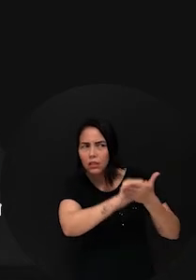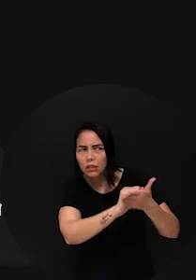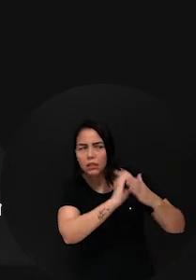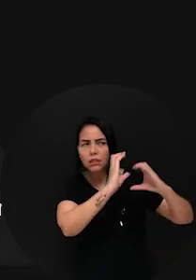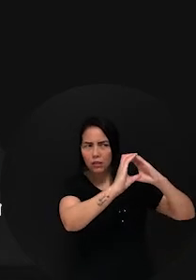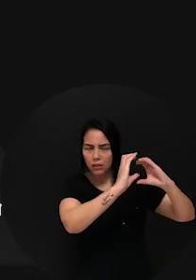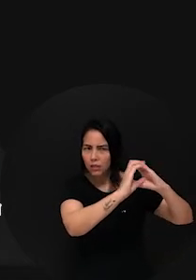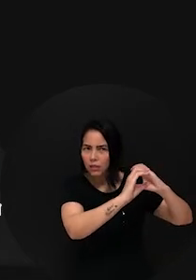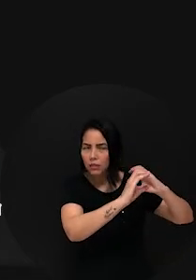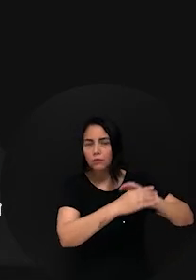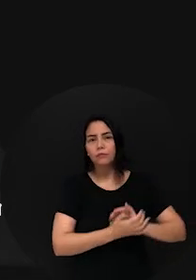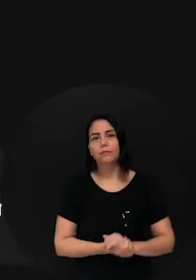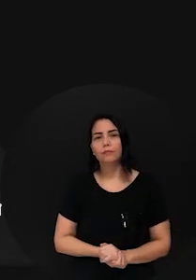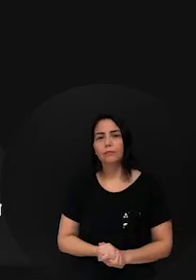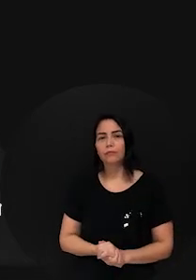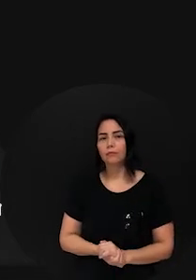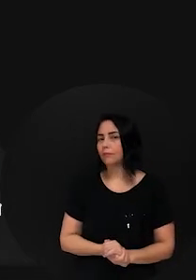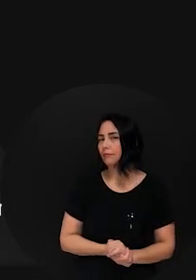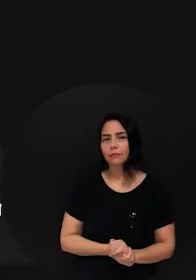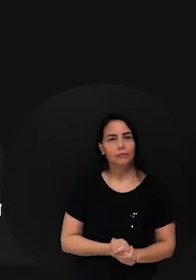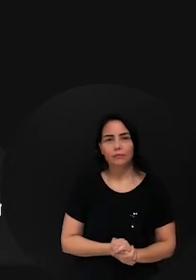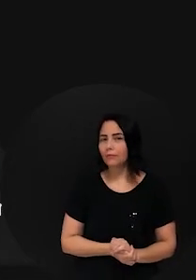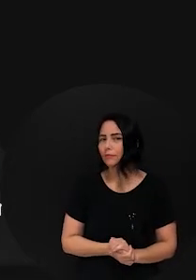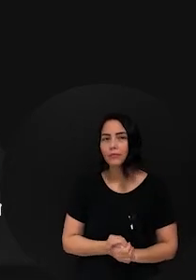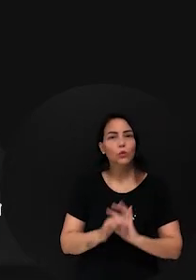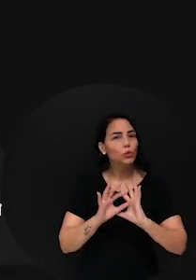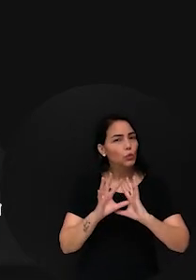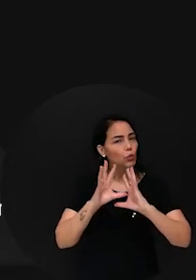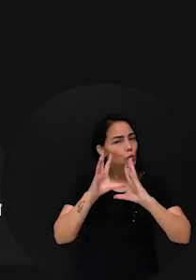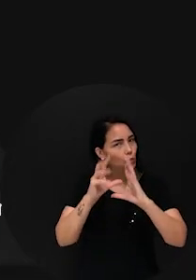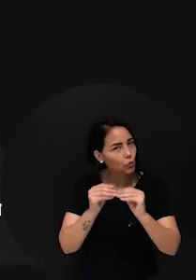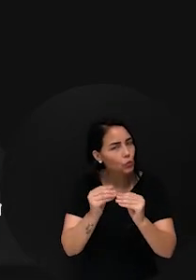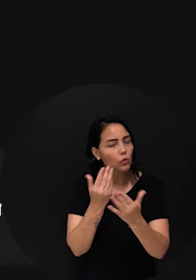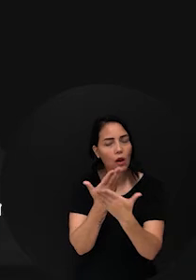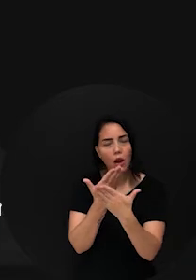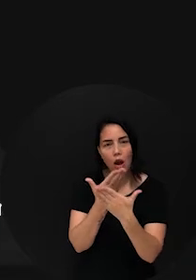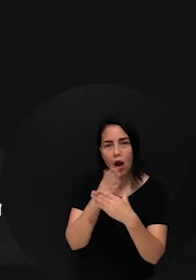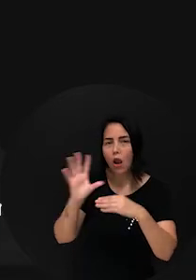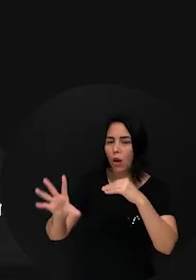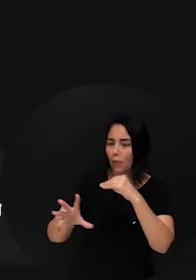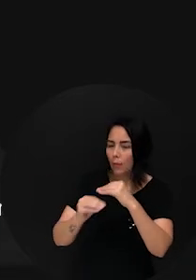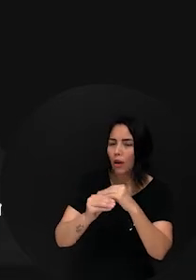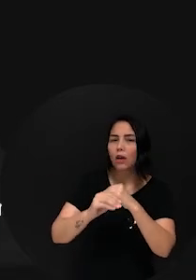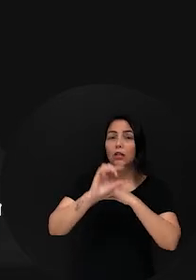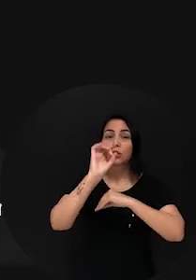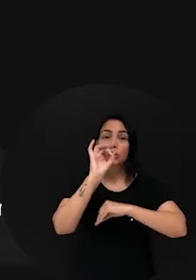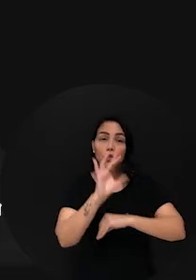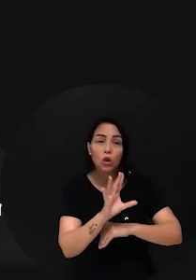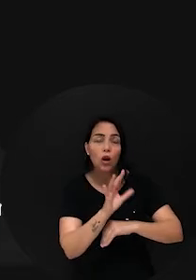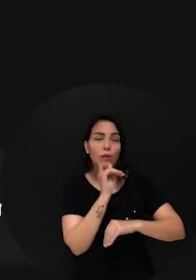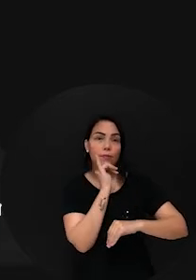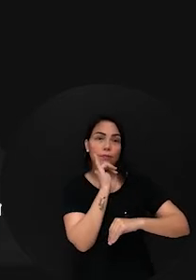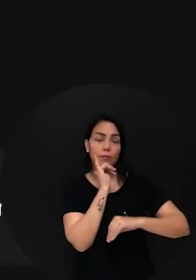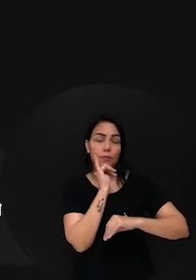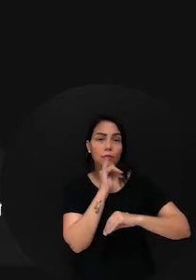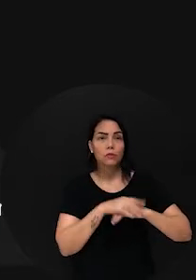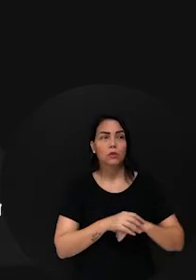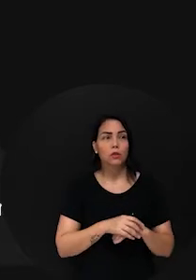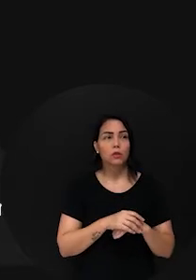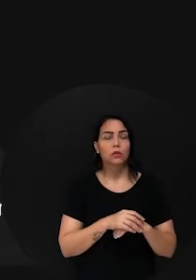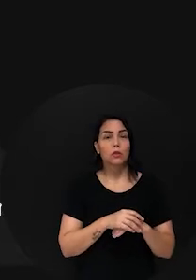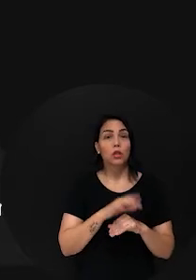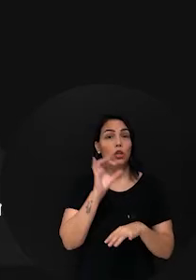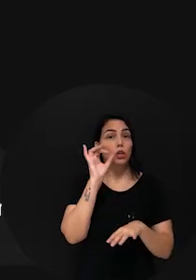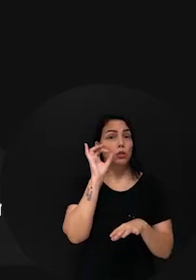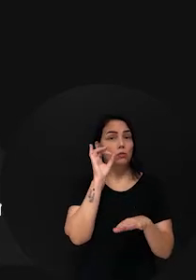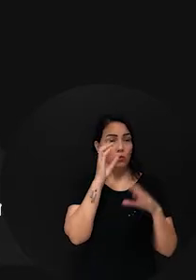canto? As aulas complementares, exceto o canto coral? Não, como a Ângela disse antes, a única